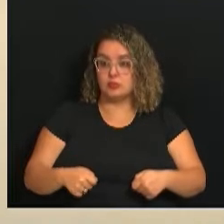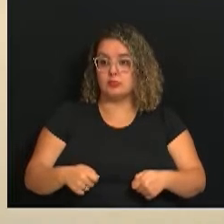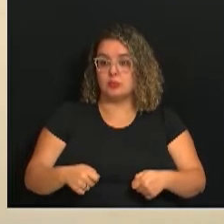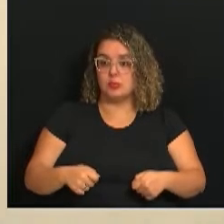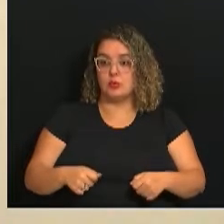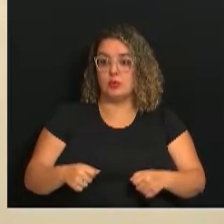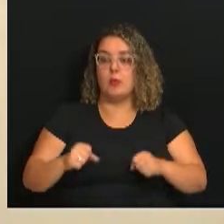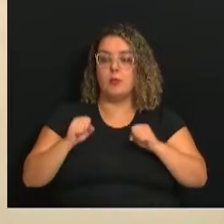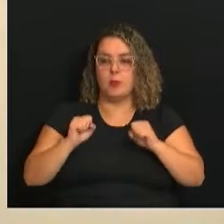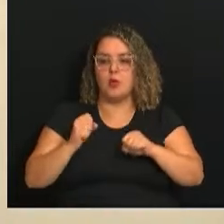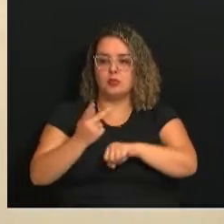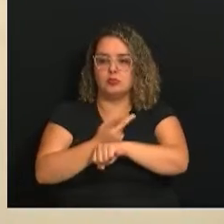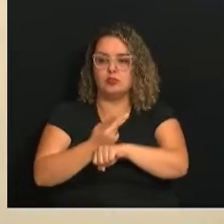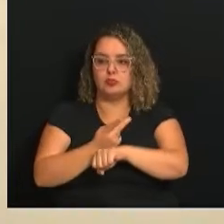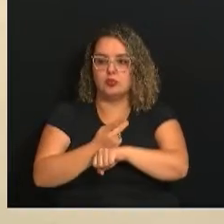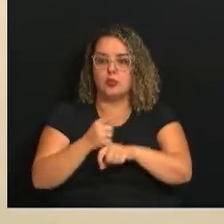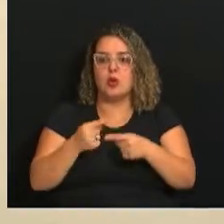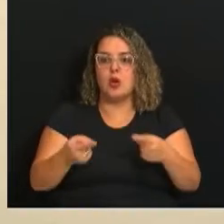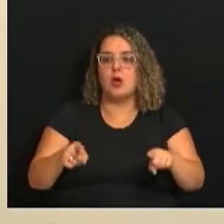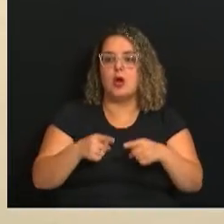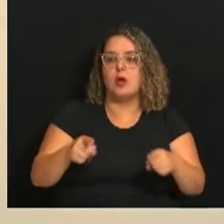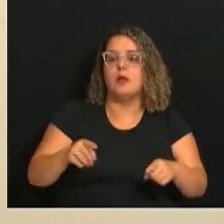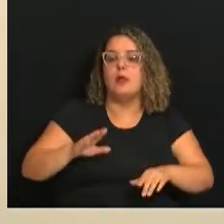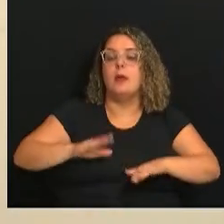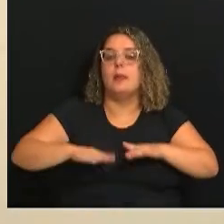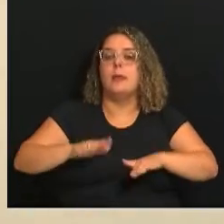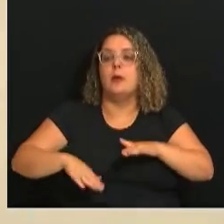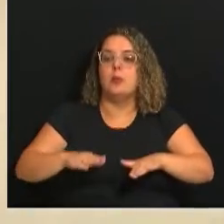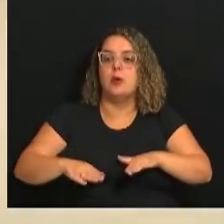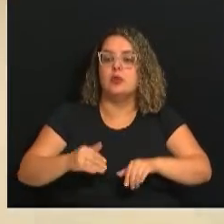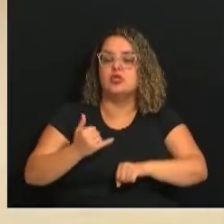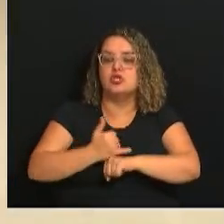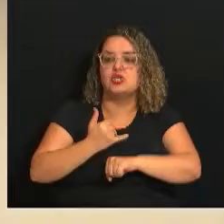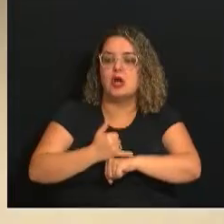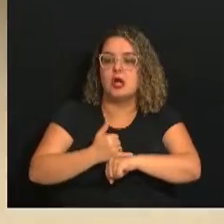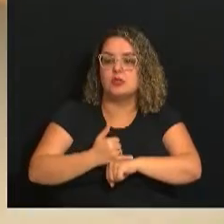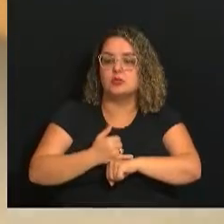chegam aqui totalmente já sabedoras do que vai acontecer, porque eles têm todo um